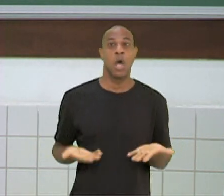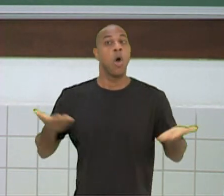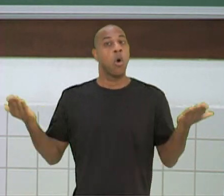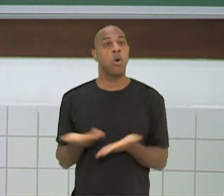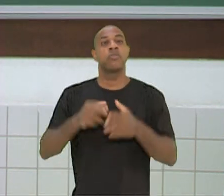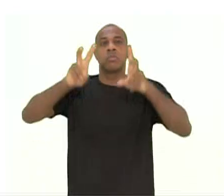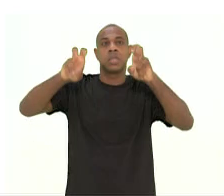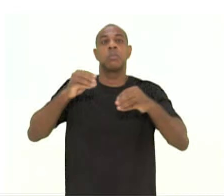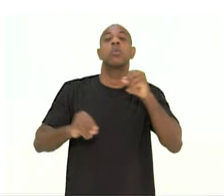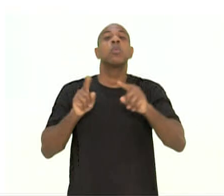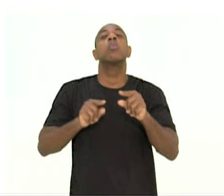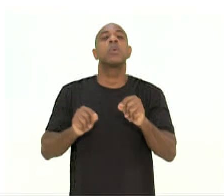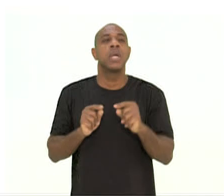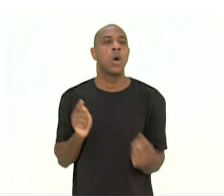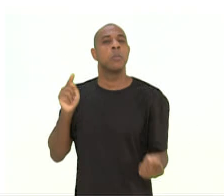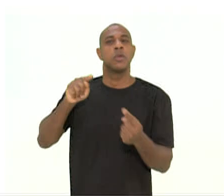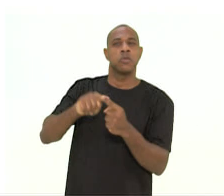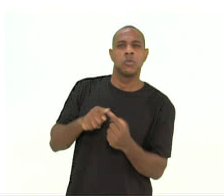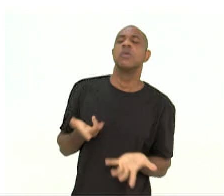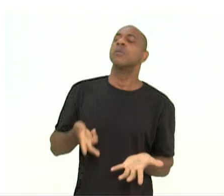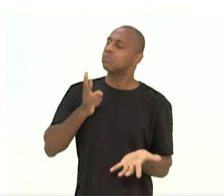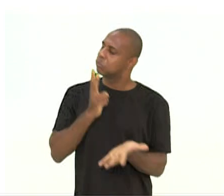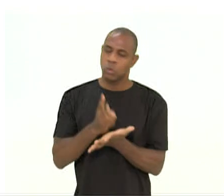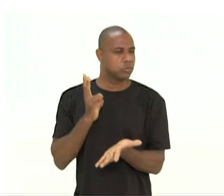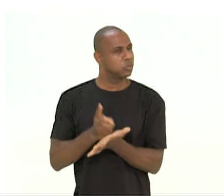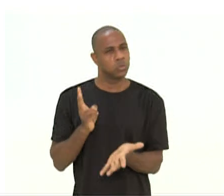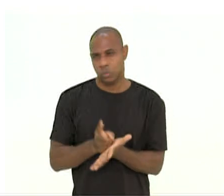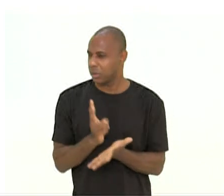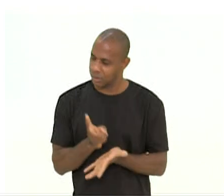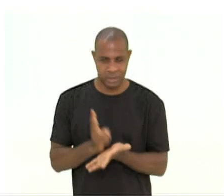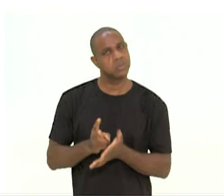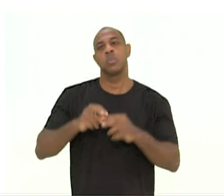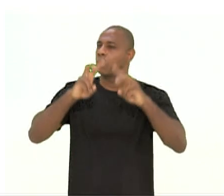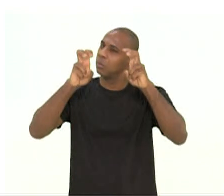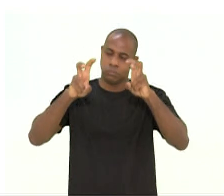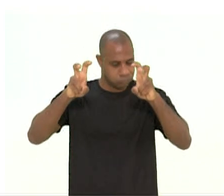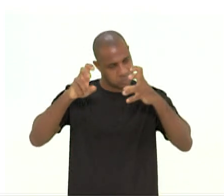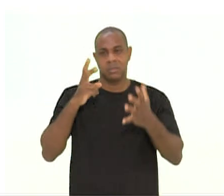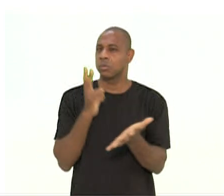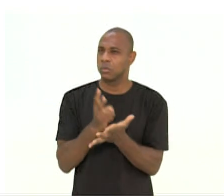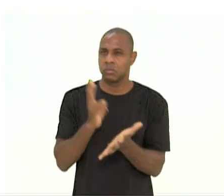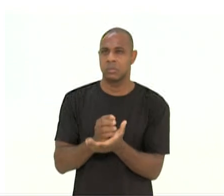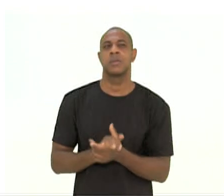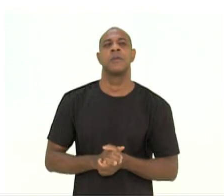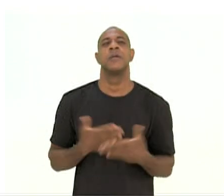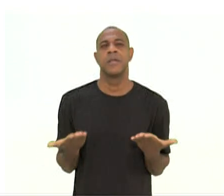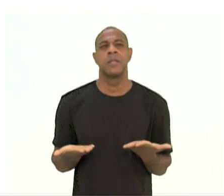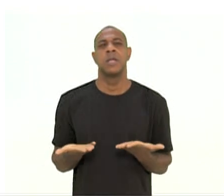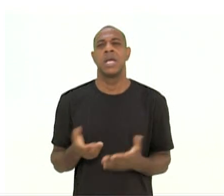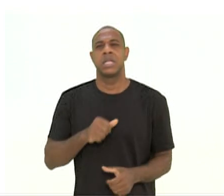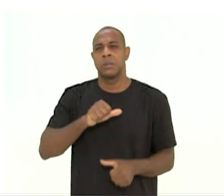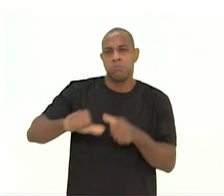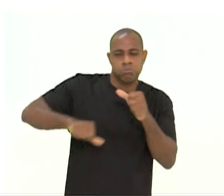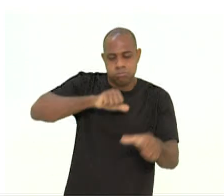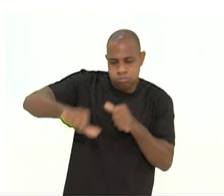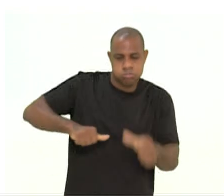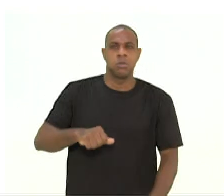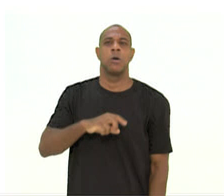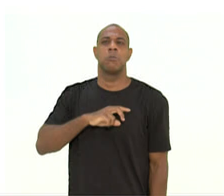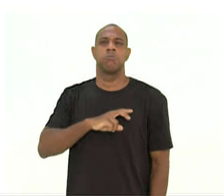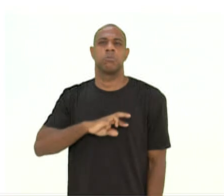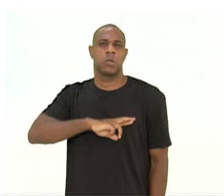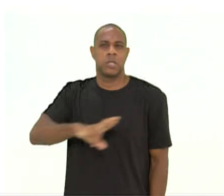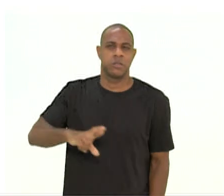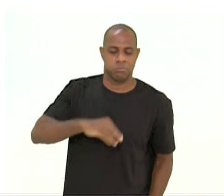hoje, os objetivos vão se passar de novo por esse extremismo político, esse extremismo, esse radicalismo